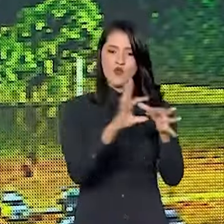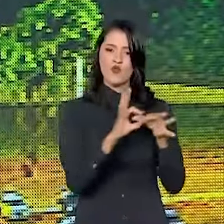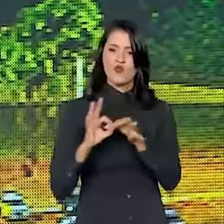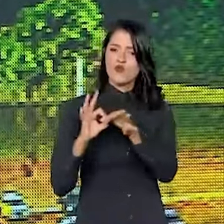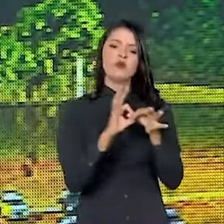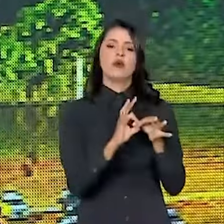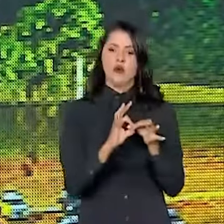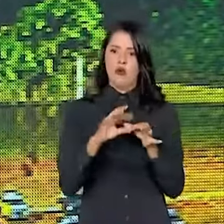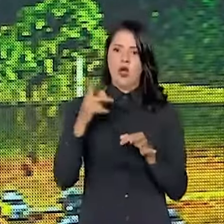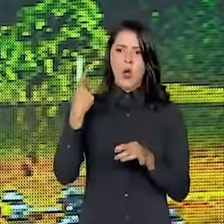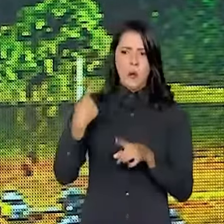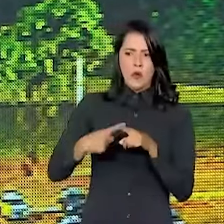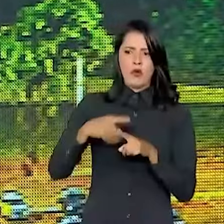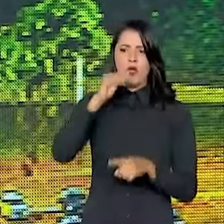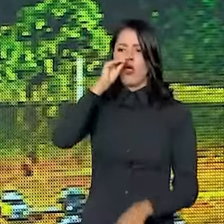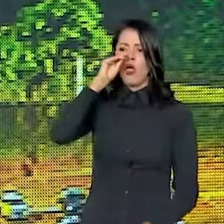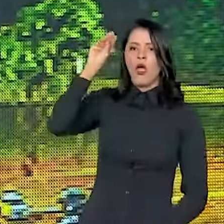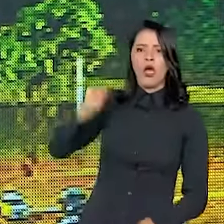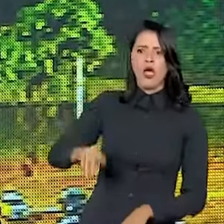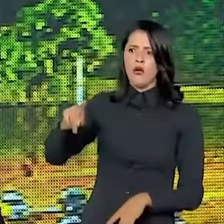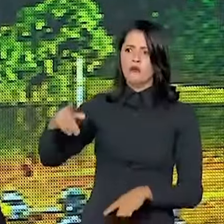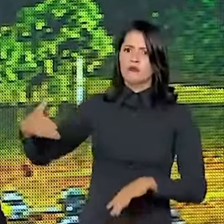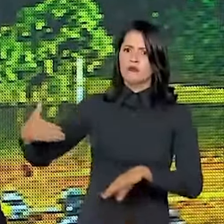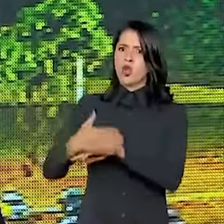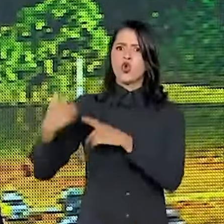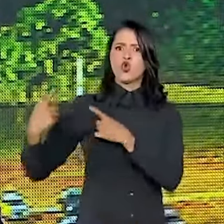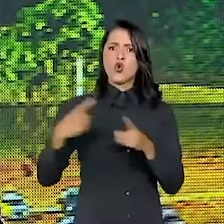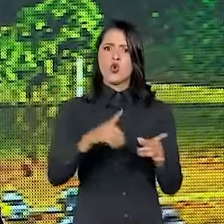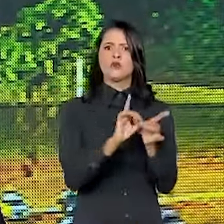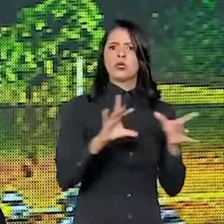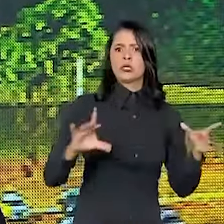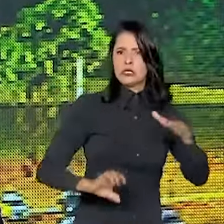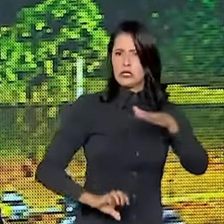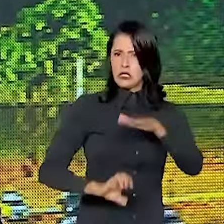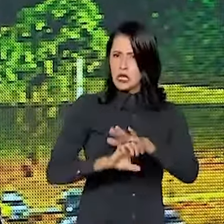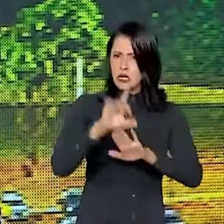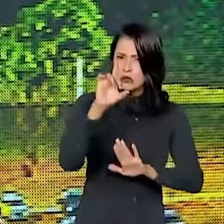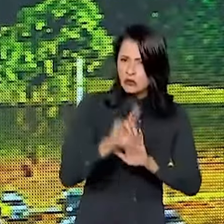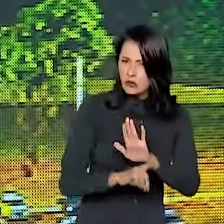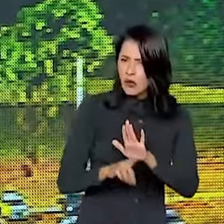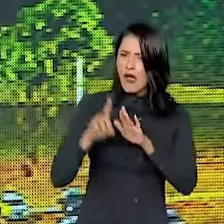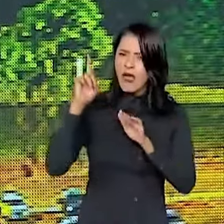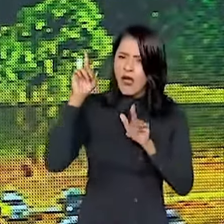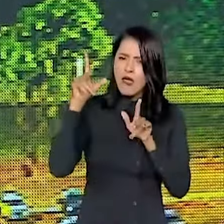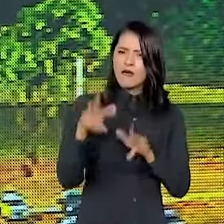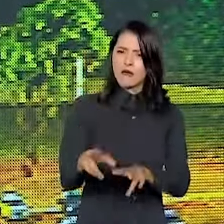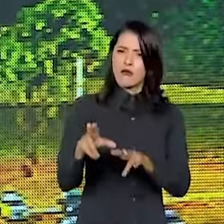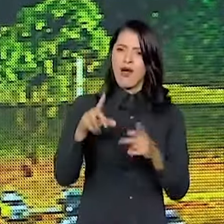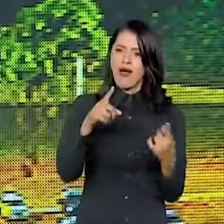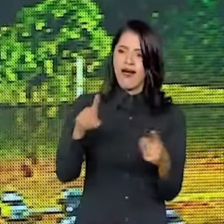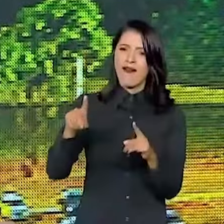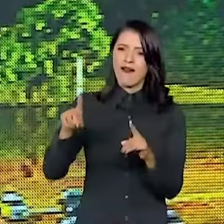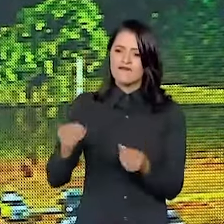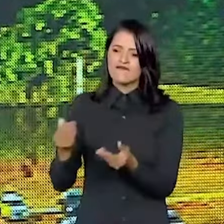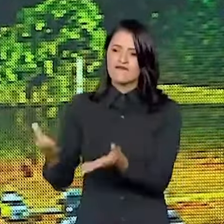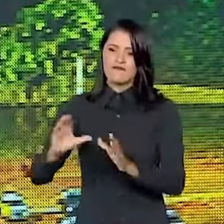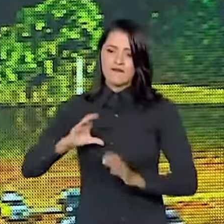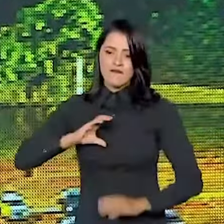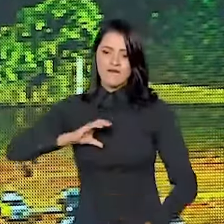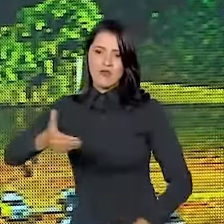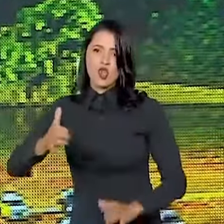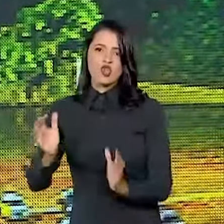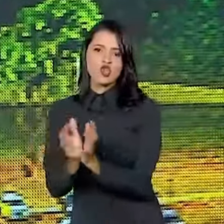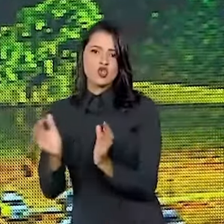tão grave atentado à democracia e ao Estado de Direito seria equivalente a encorajar grupos